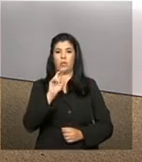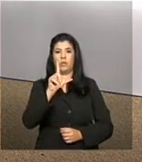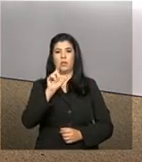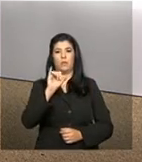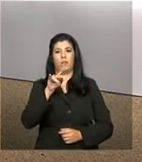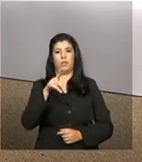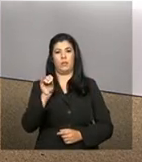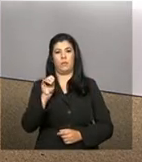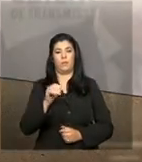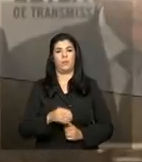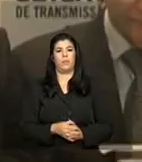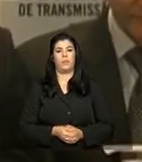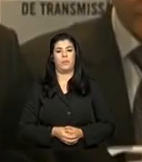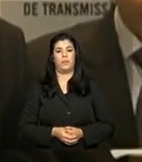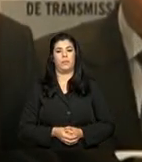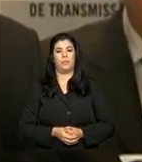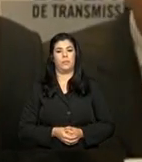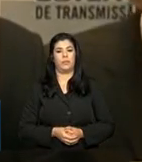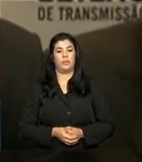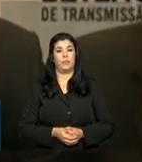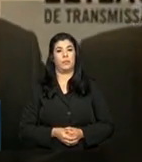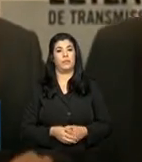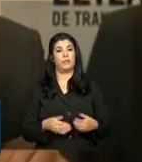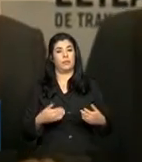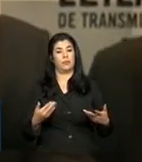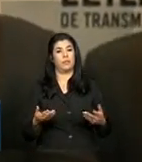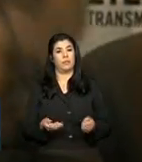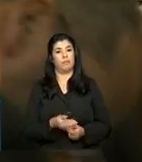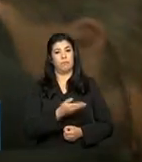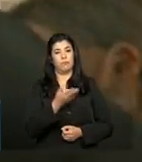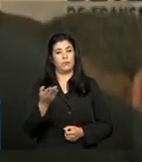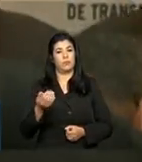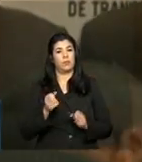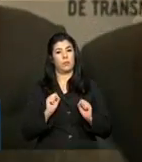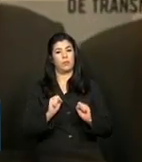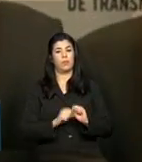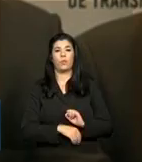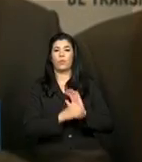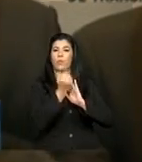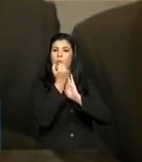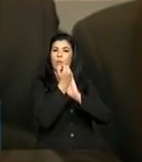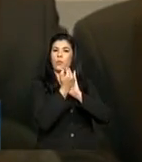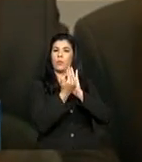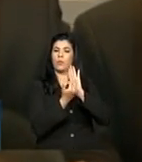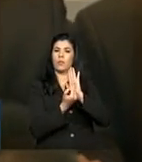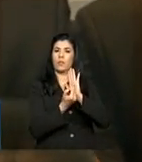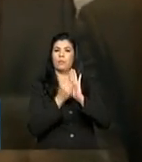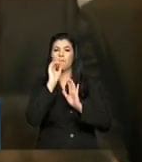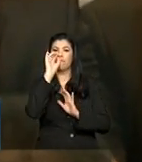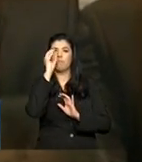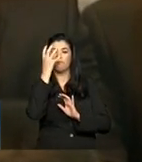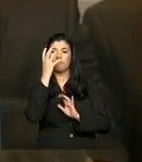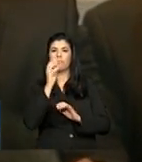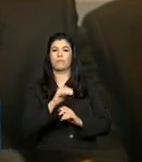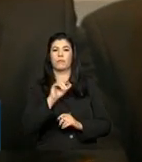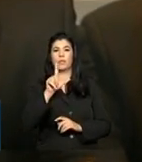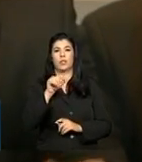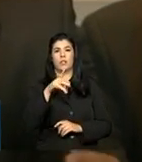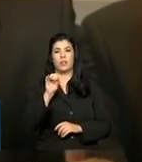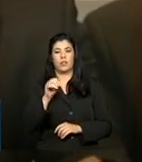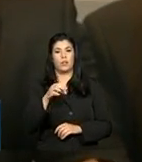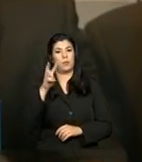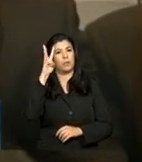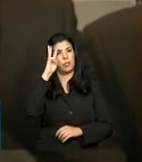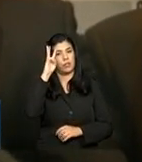leilão. Bom, senhoras e senhores, a gente pode classificar o leilão realizado nessa manhã de